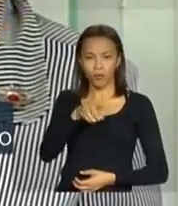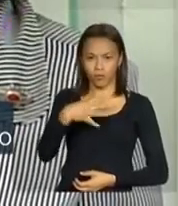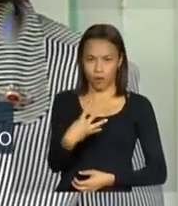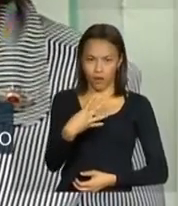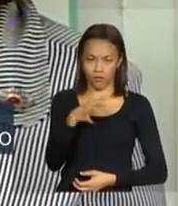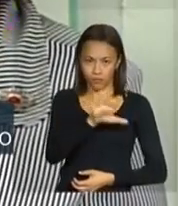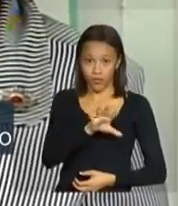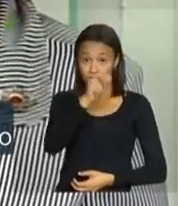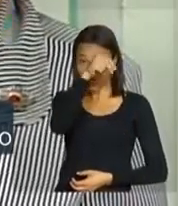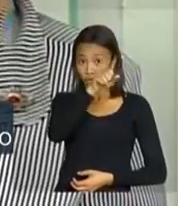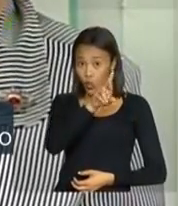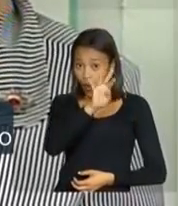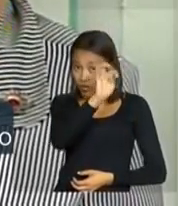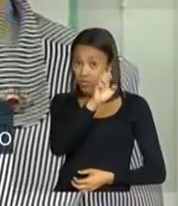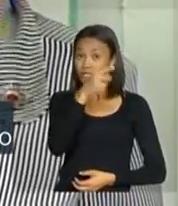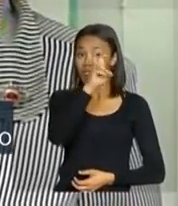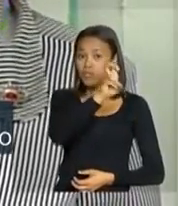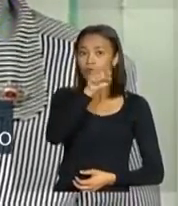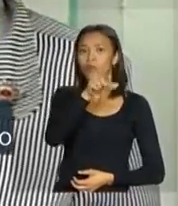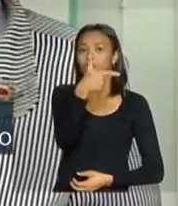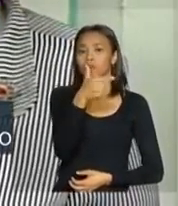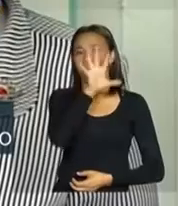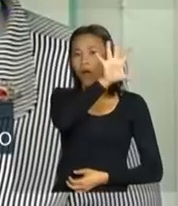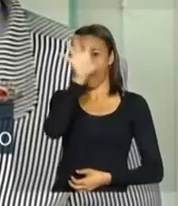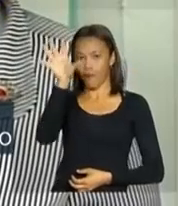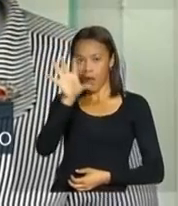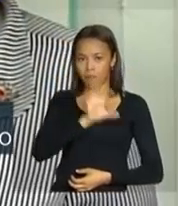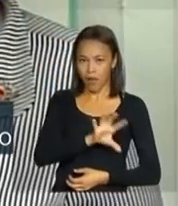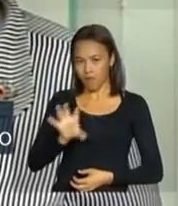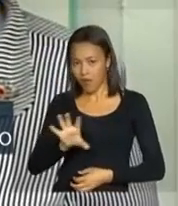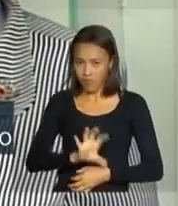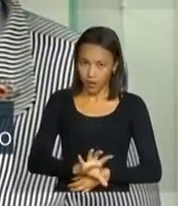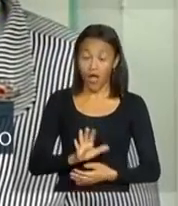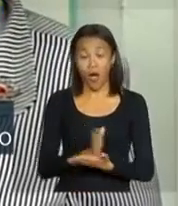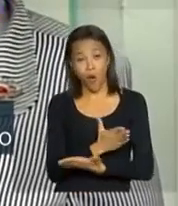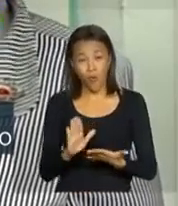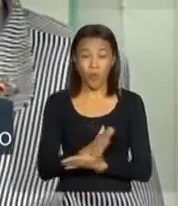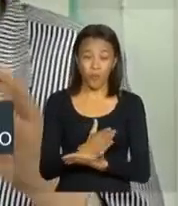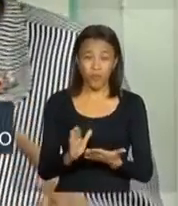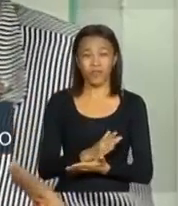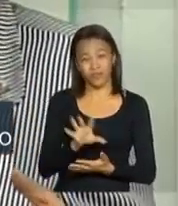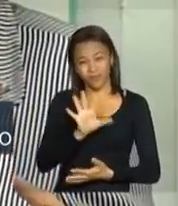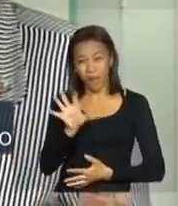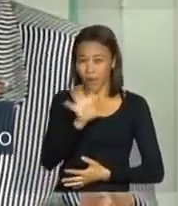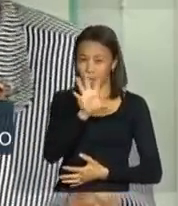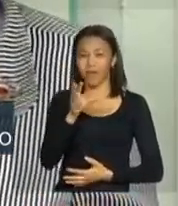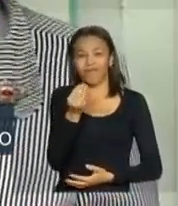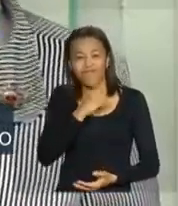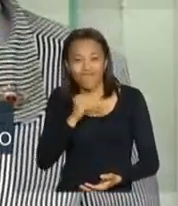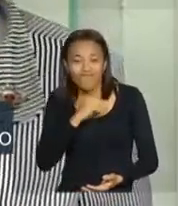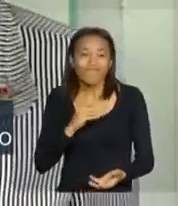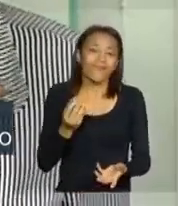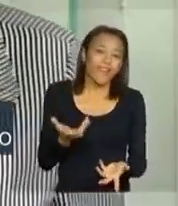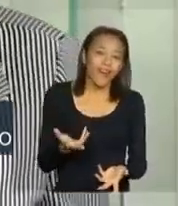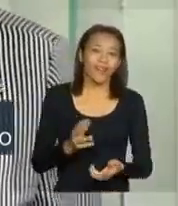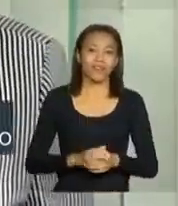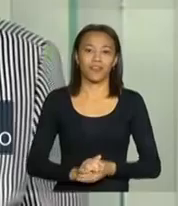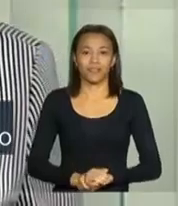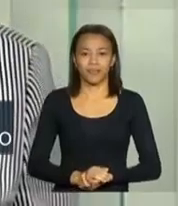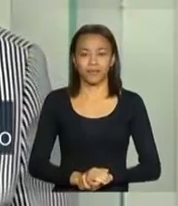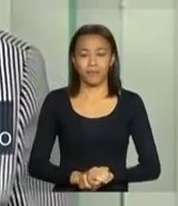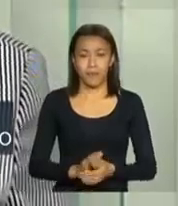9,4%, e Norte, 5,2%. Evidente que algumas regiões ainda precárias, mas com